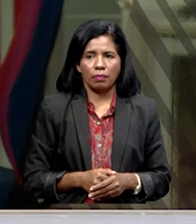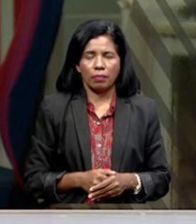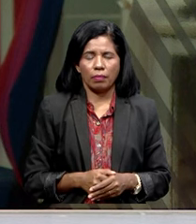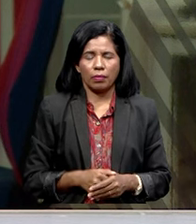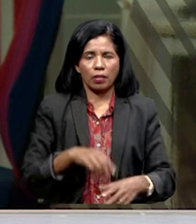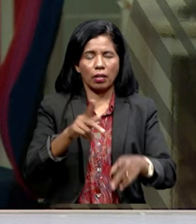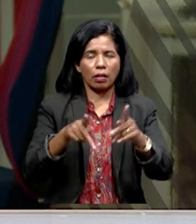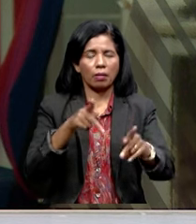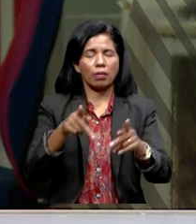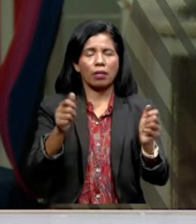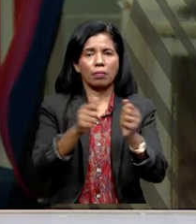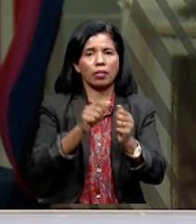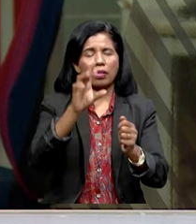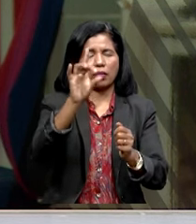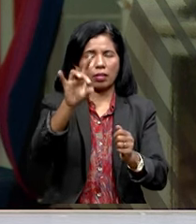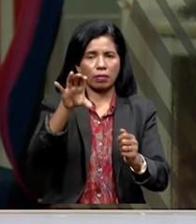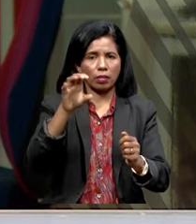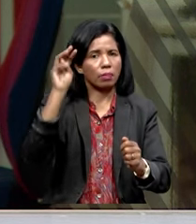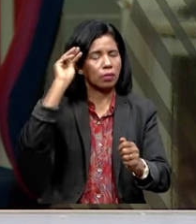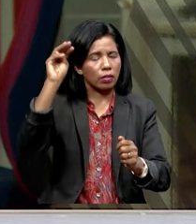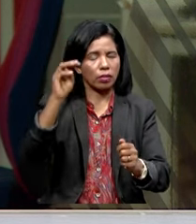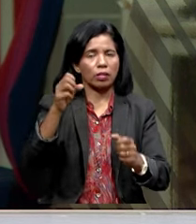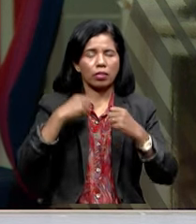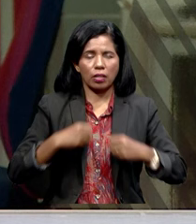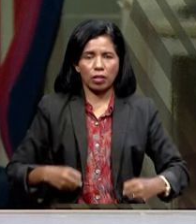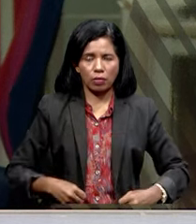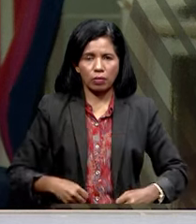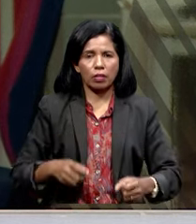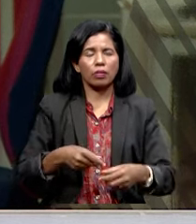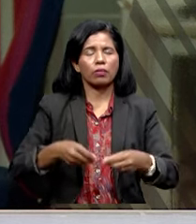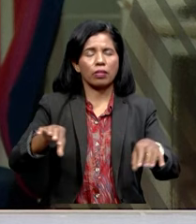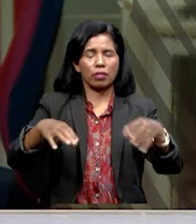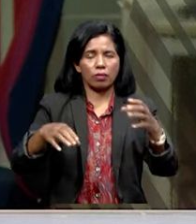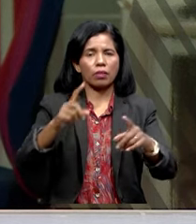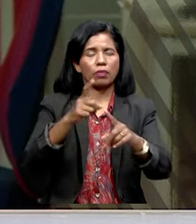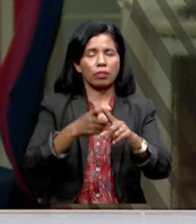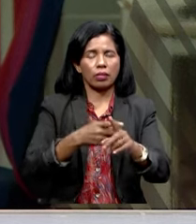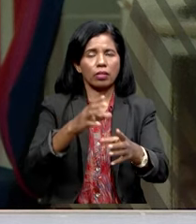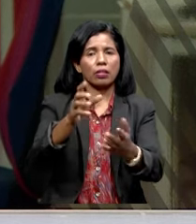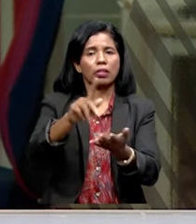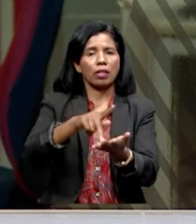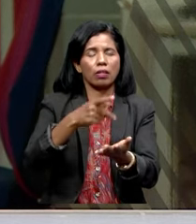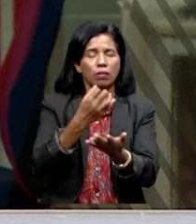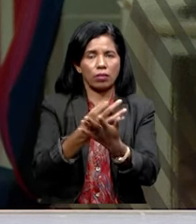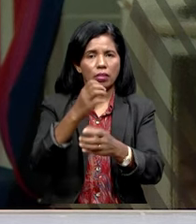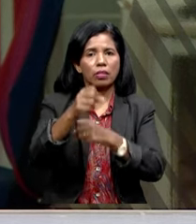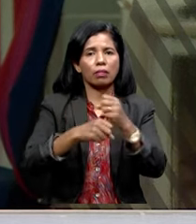Pessoal, saúde a todos los recién en el Ministerio de Salud y Contrato y Fulano Marzo, ¿no? Fue encima salario y a semana cotuc.